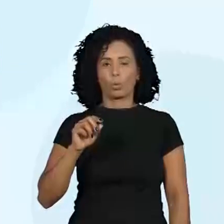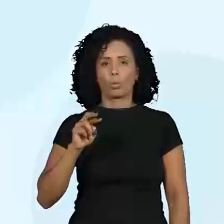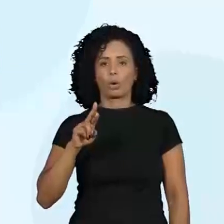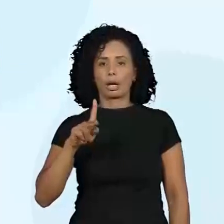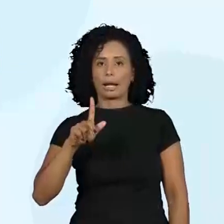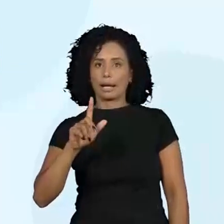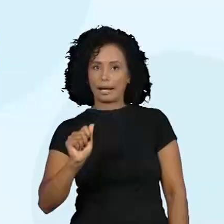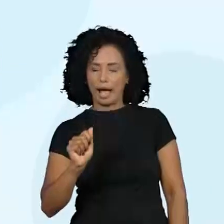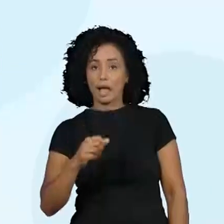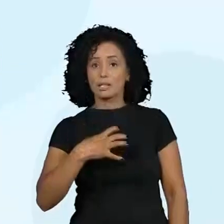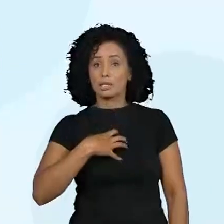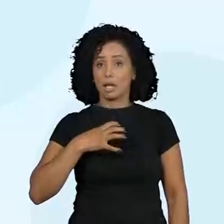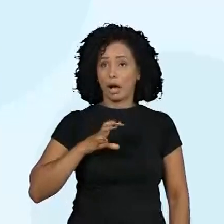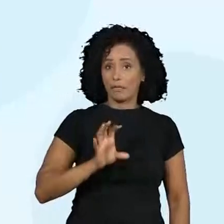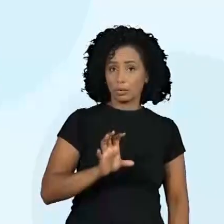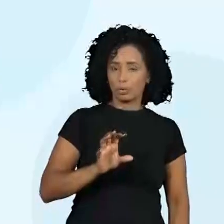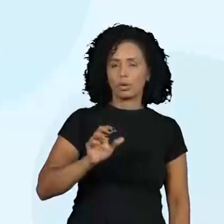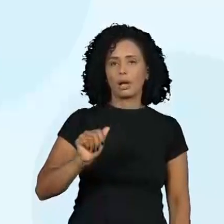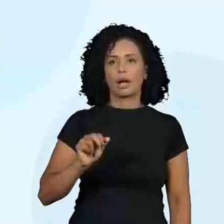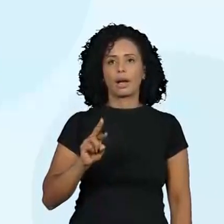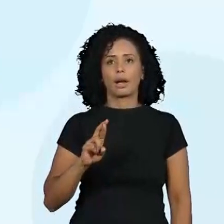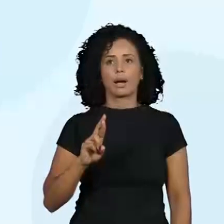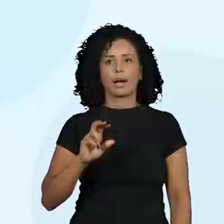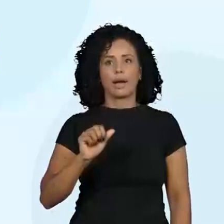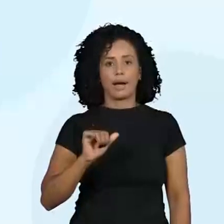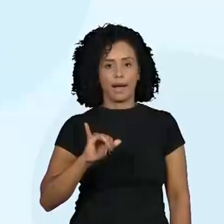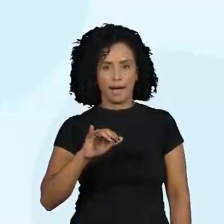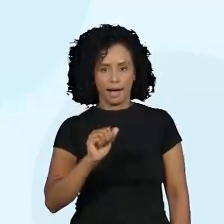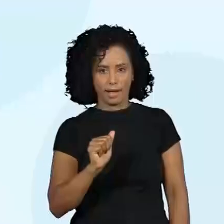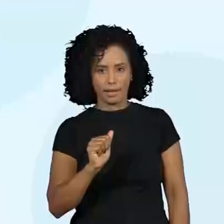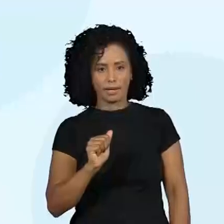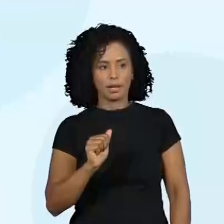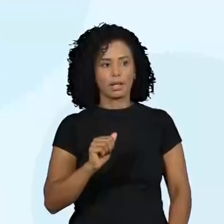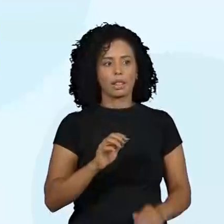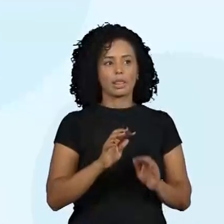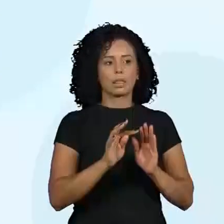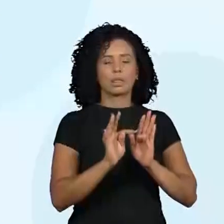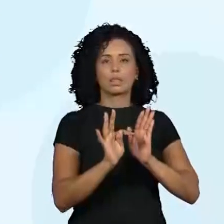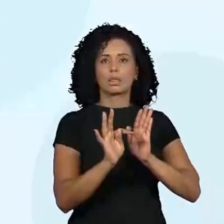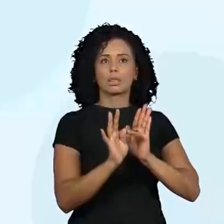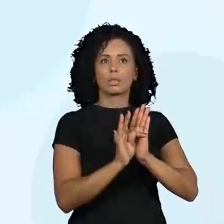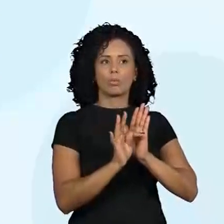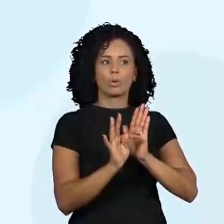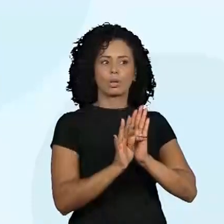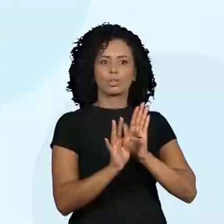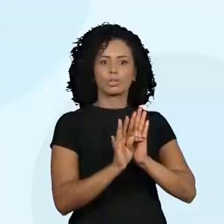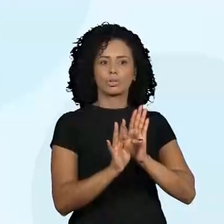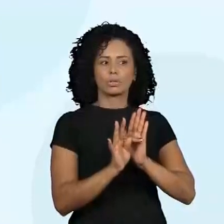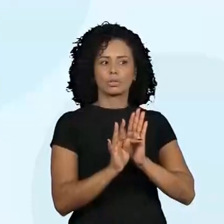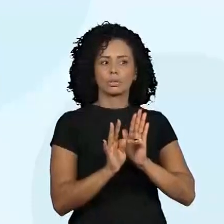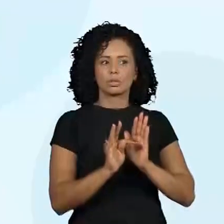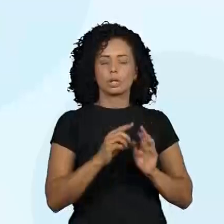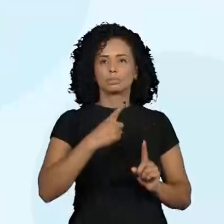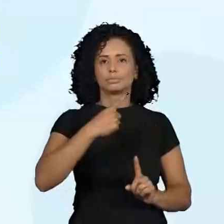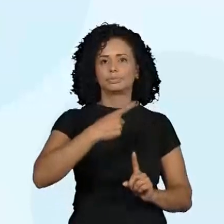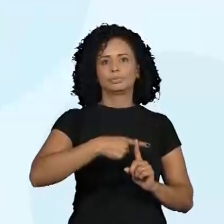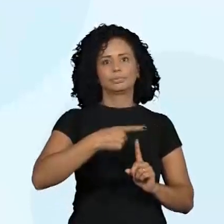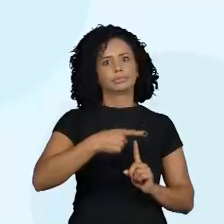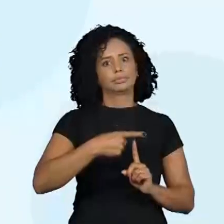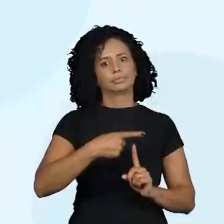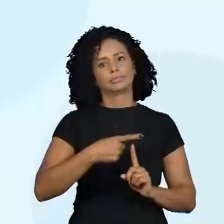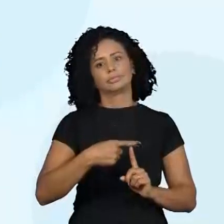arraia. E em Tocantins, papagaio ou puxeta, dependendo, é claro, do tipo de pipa. Se nós respondêssemos